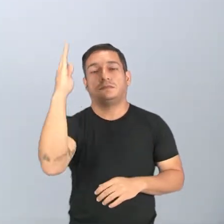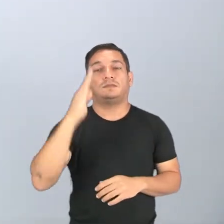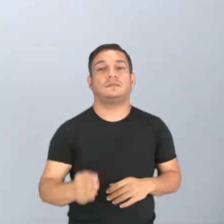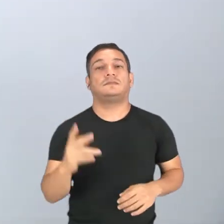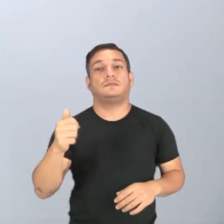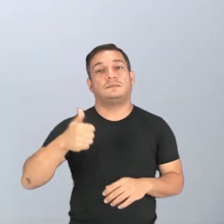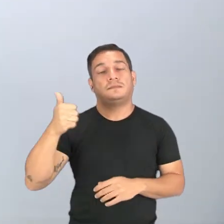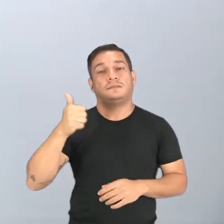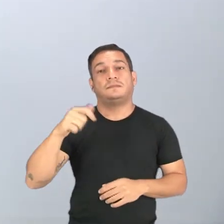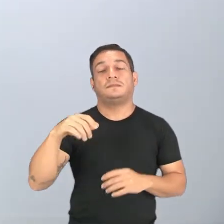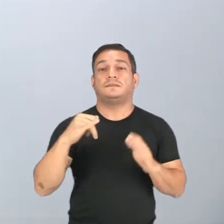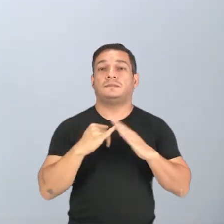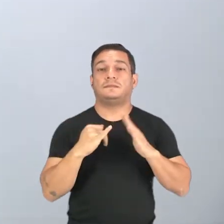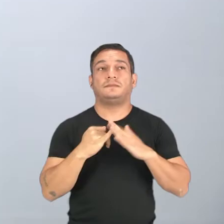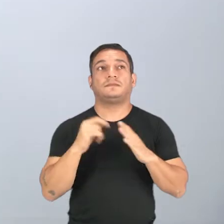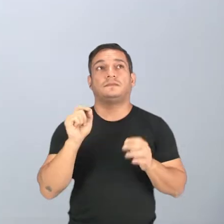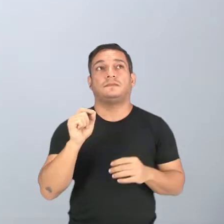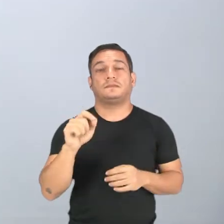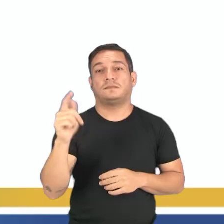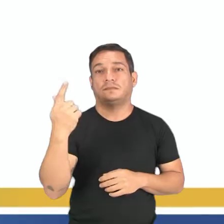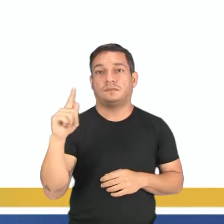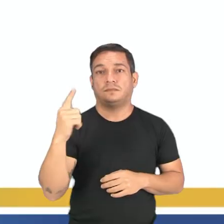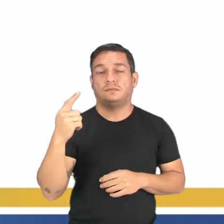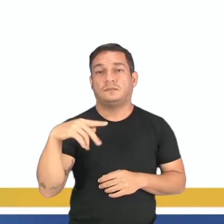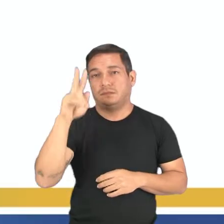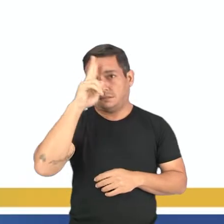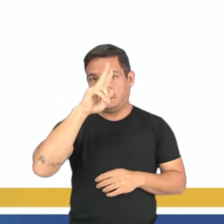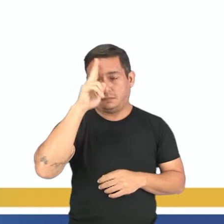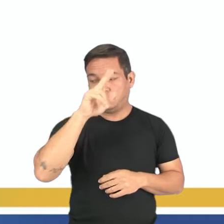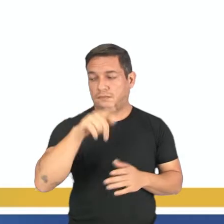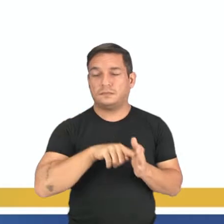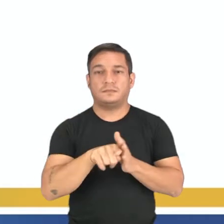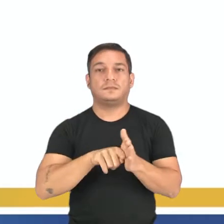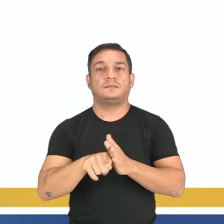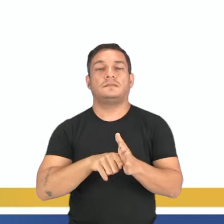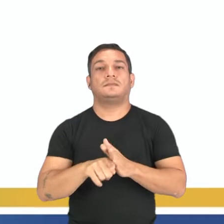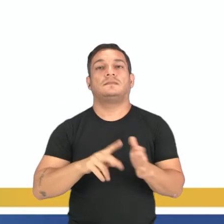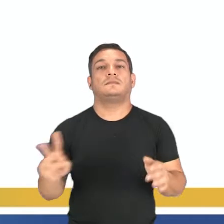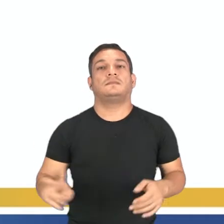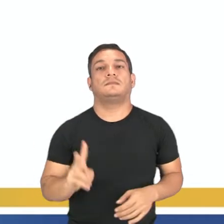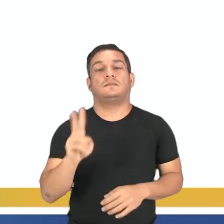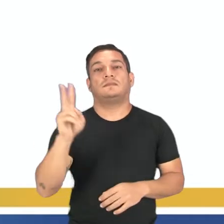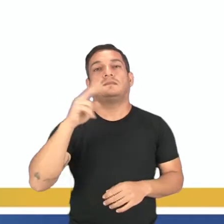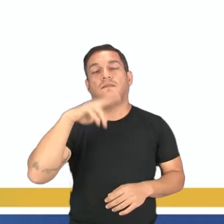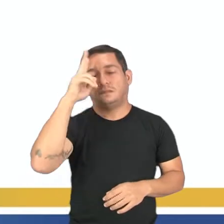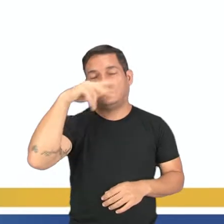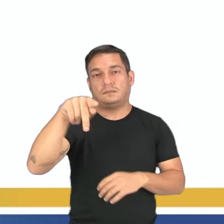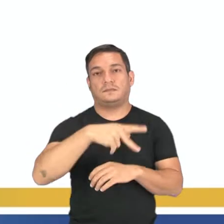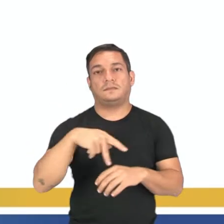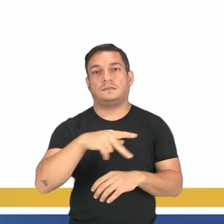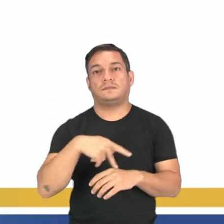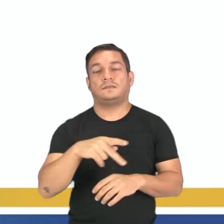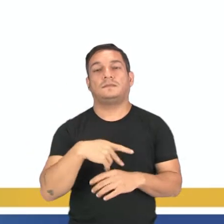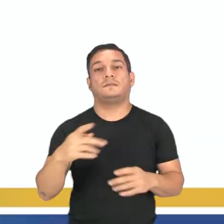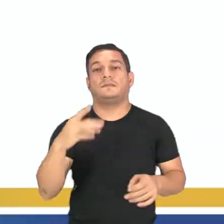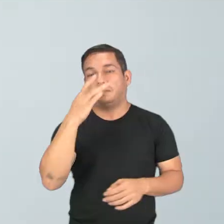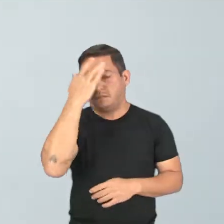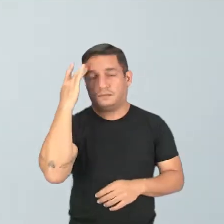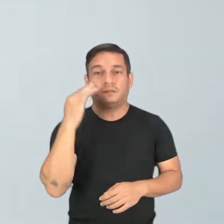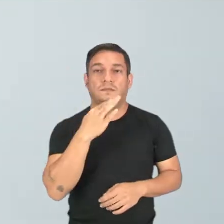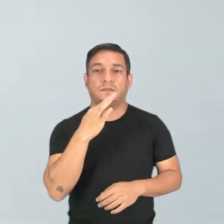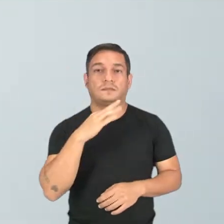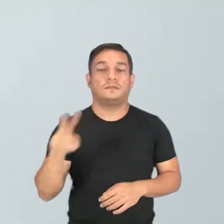Brasileiro foi o primeiro instituto, né, de geografia e de história para pesquisar e para valorizar a história do país, para que as pessoas